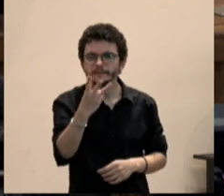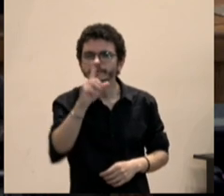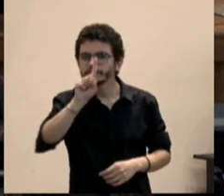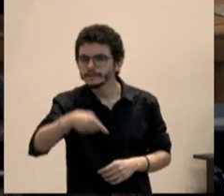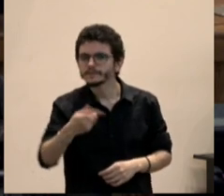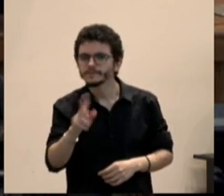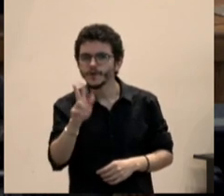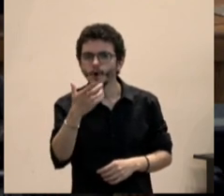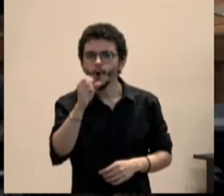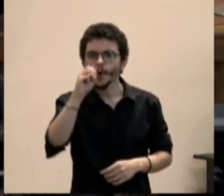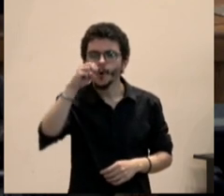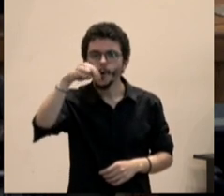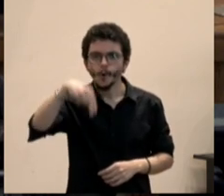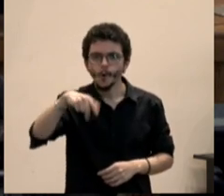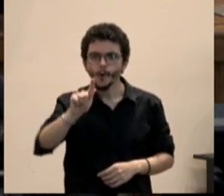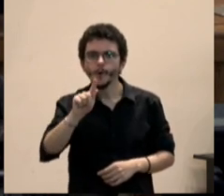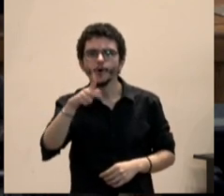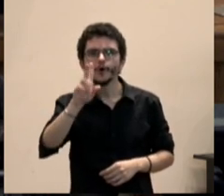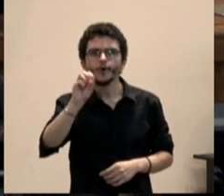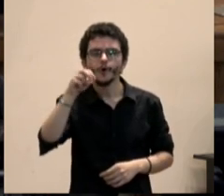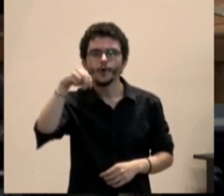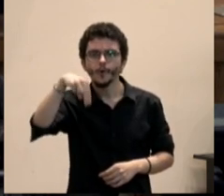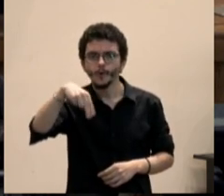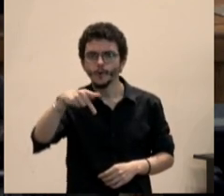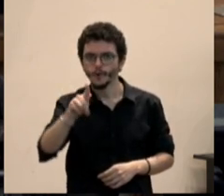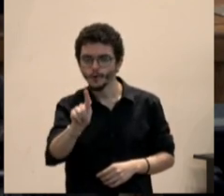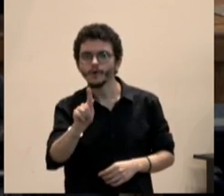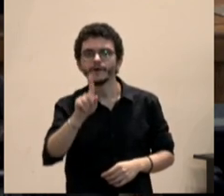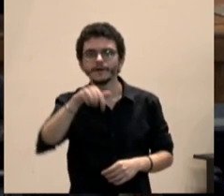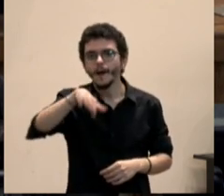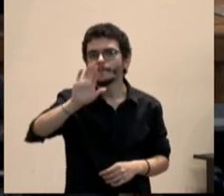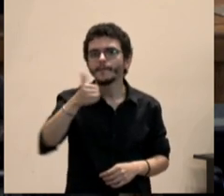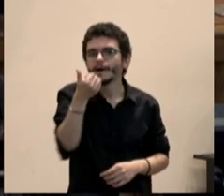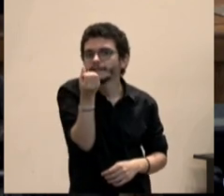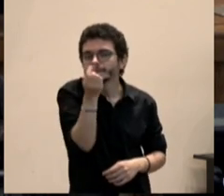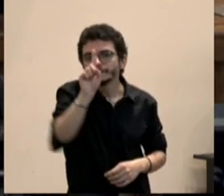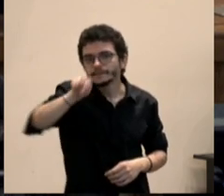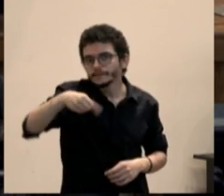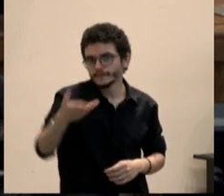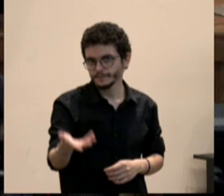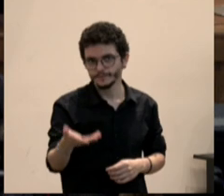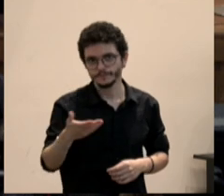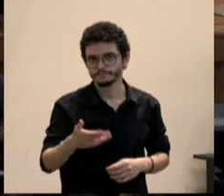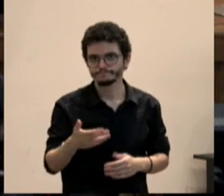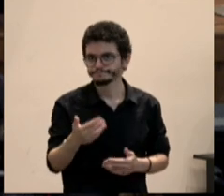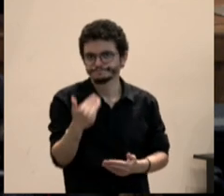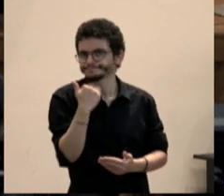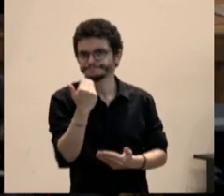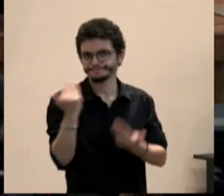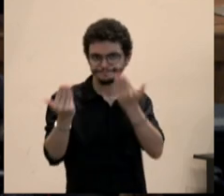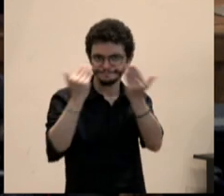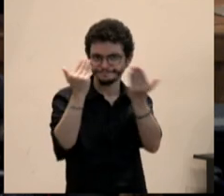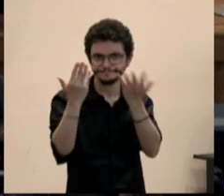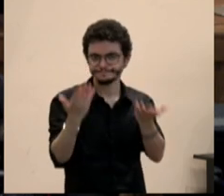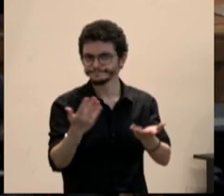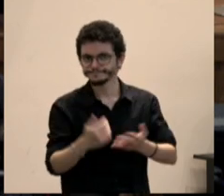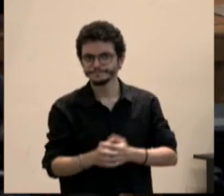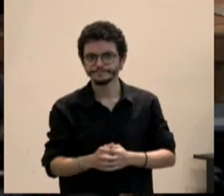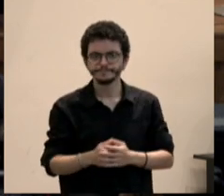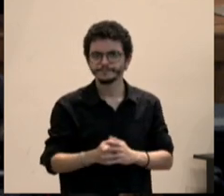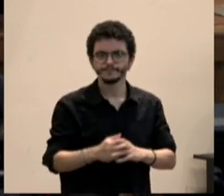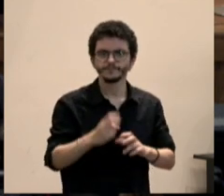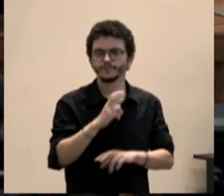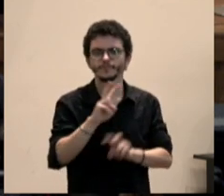Kong, mais 16 mil. Aí que comparar a gente com aquilo ali, em termos de situação das escolas,